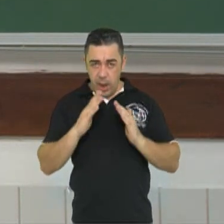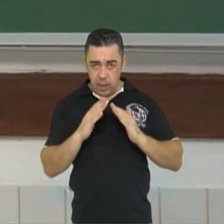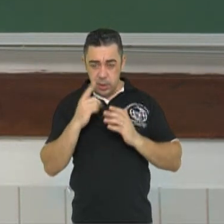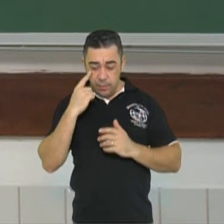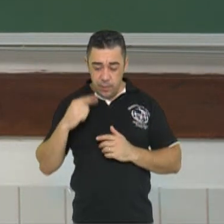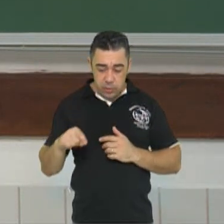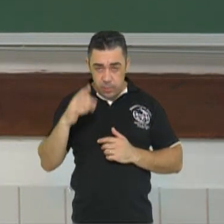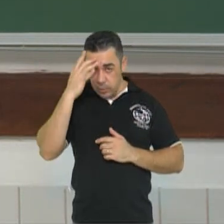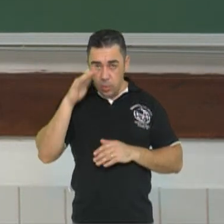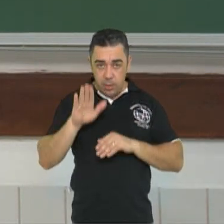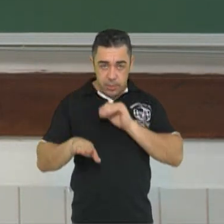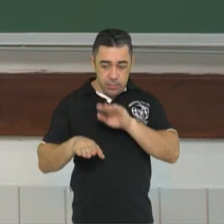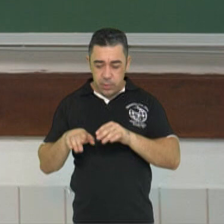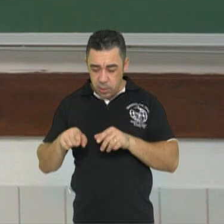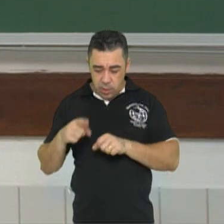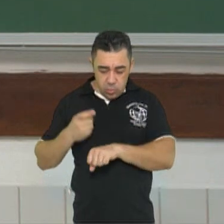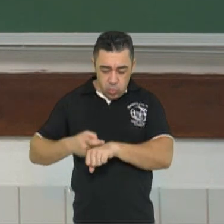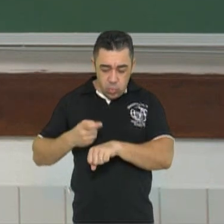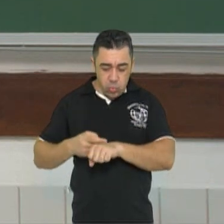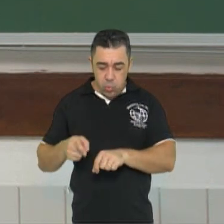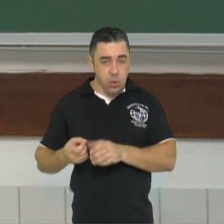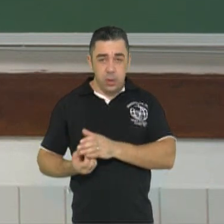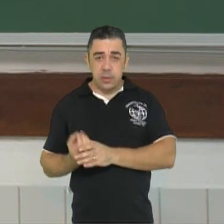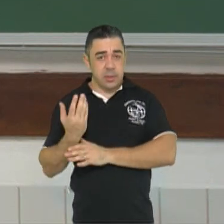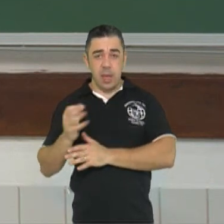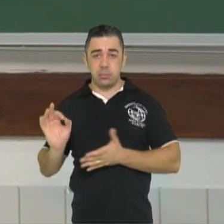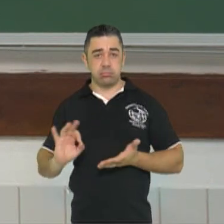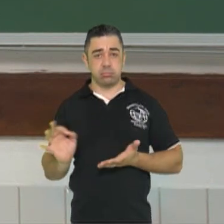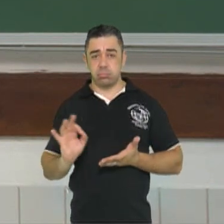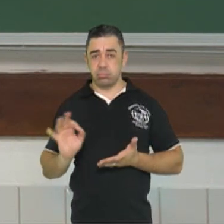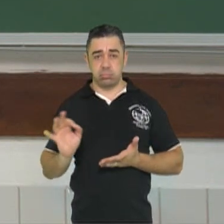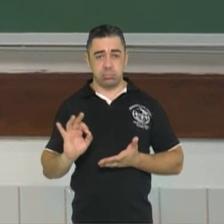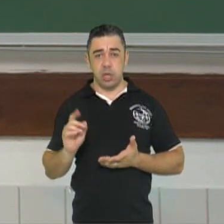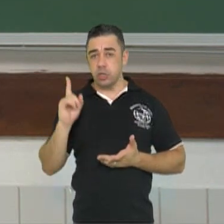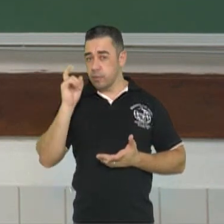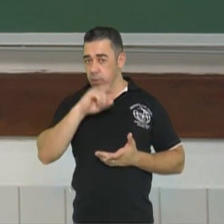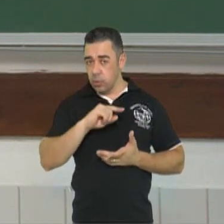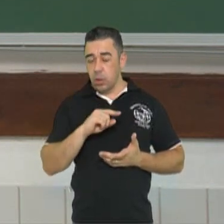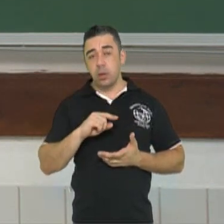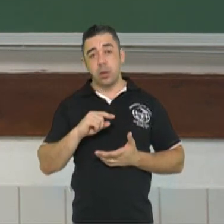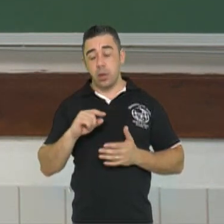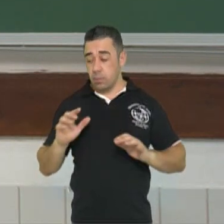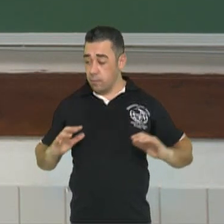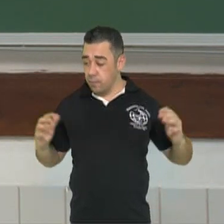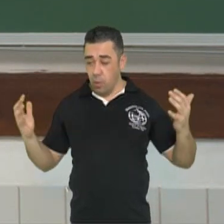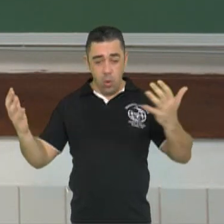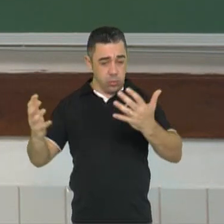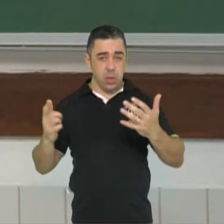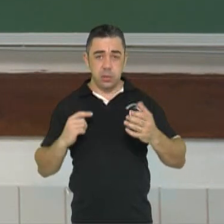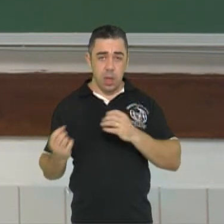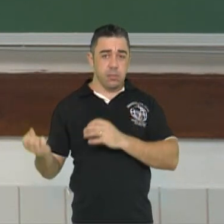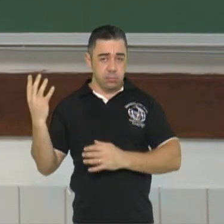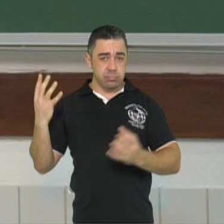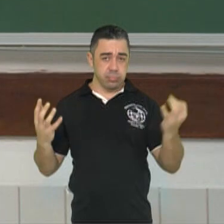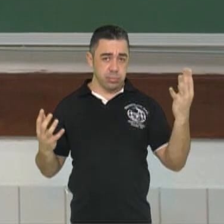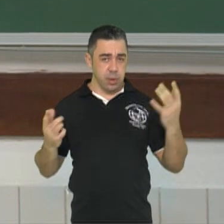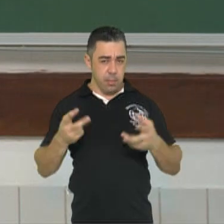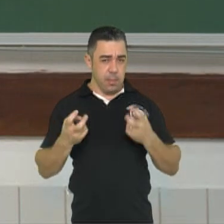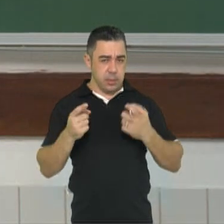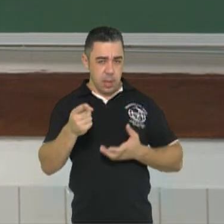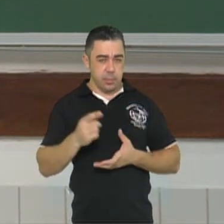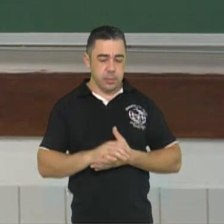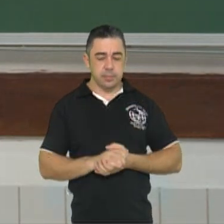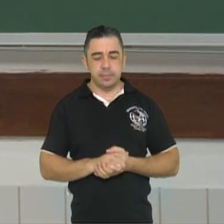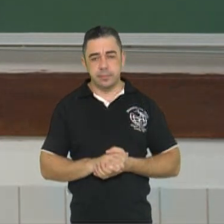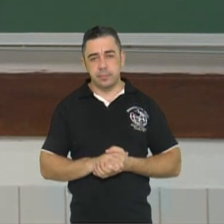as pessoas andam, o solo está compactado, não nasce quase, a vegetação tem dificuldade. E em volta tem ali os matinhos maiores, né? Então, repare para você